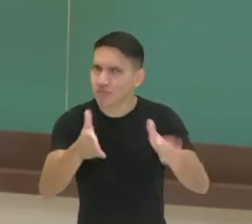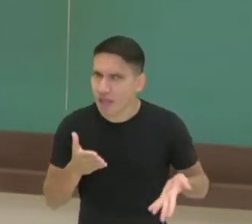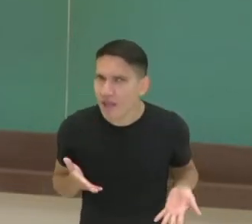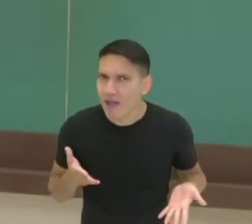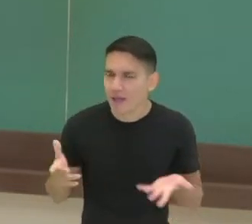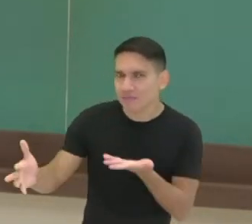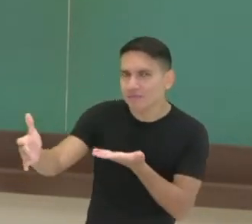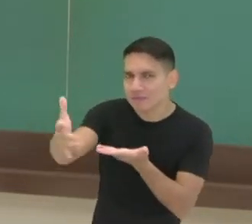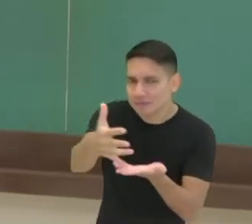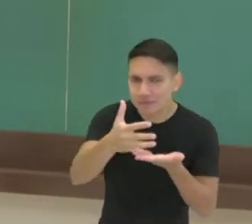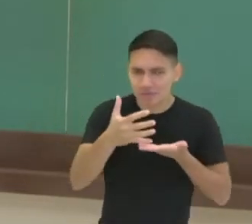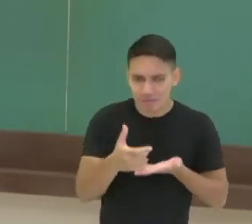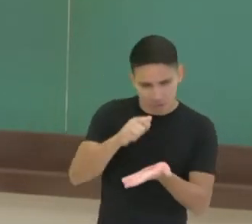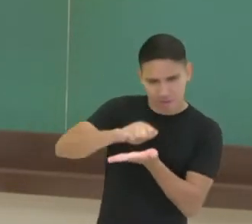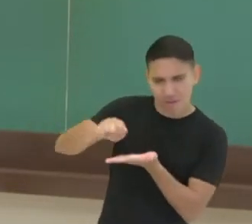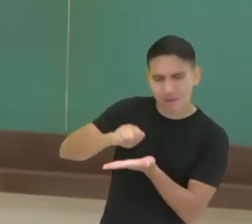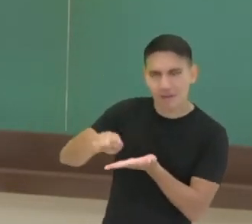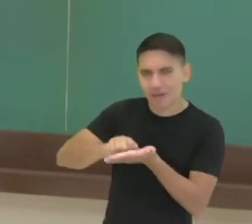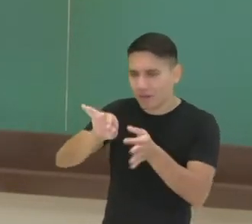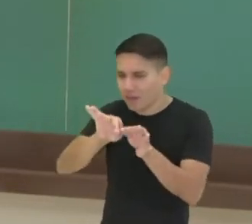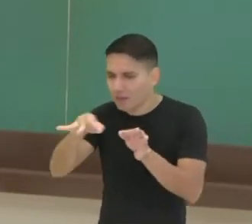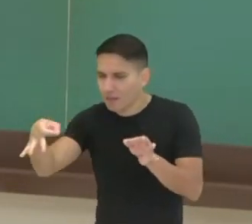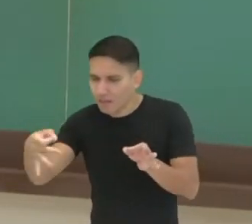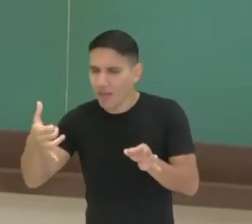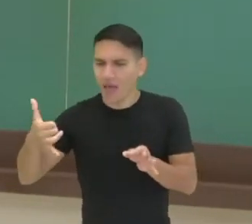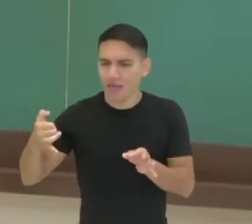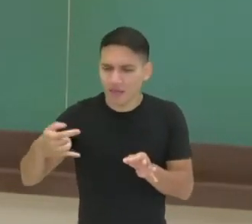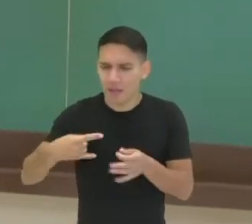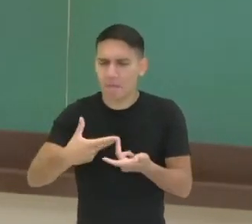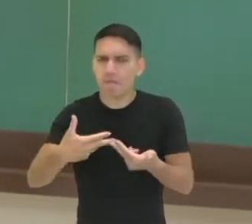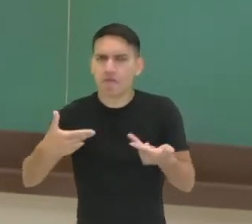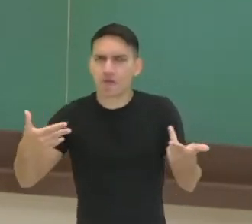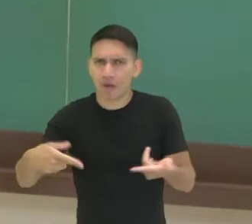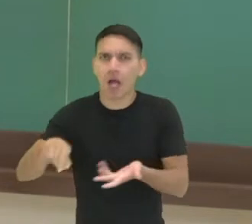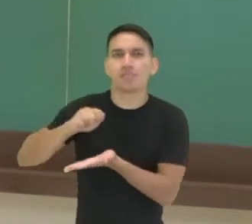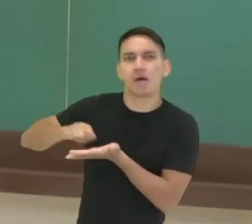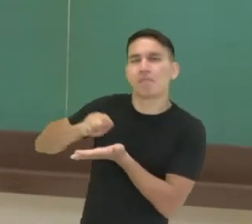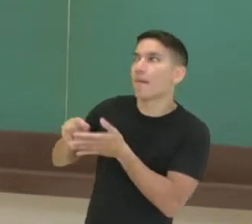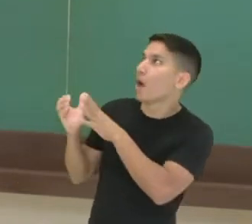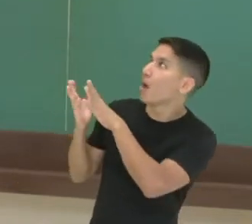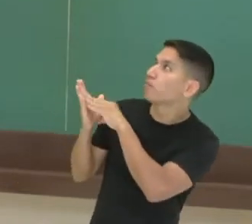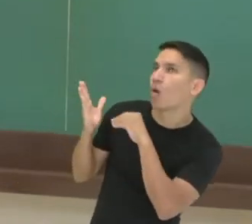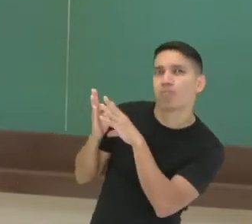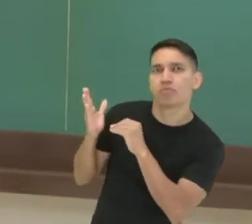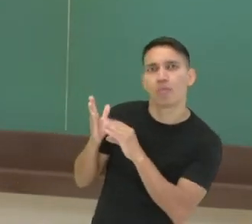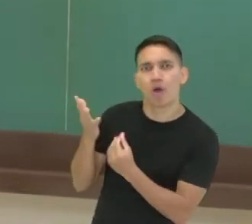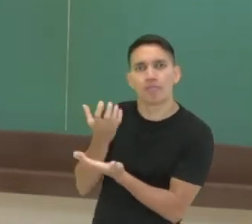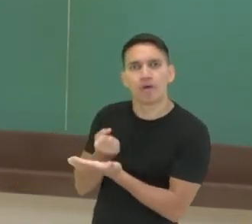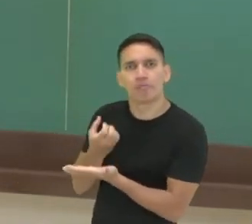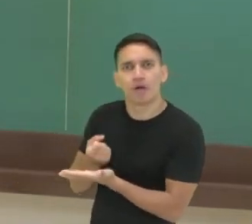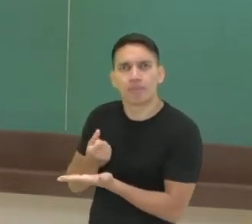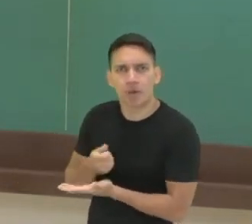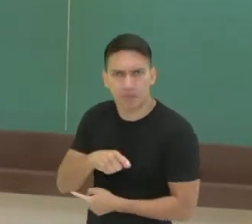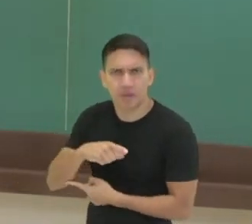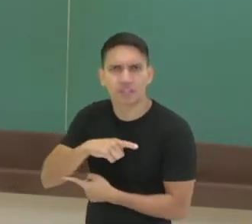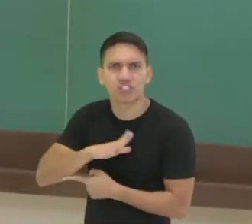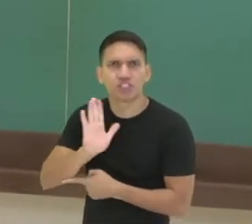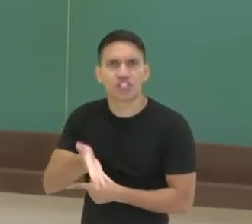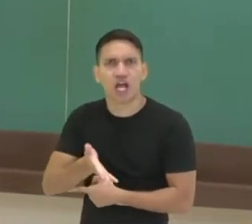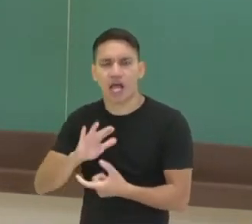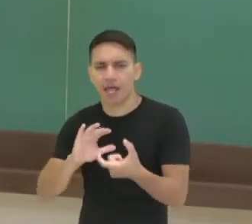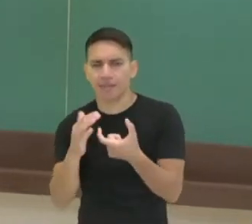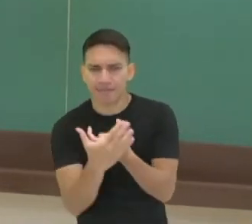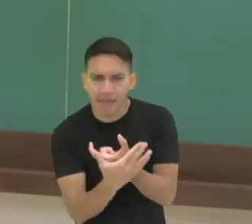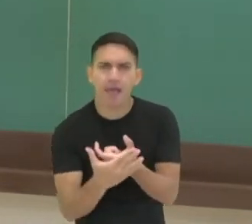seu caderno? Cadê o seu penal para fazer as anotações, os registros de palavras,